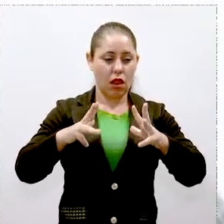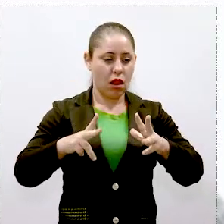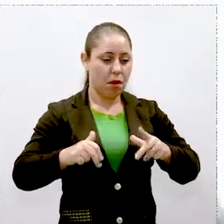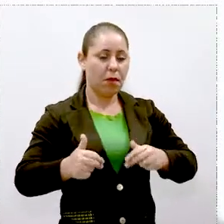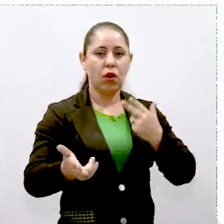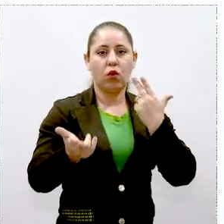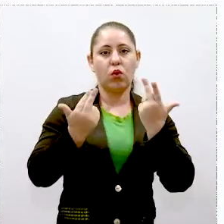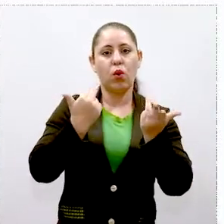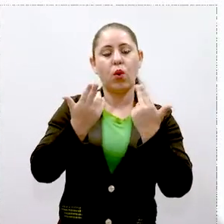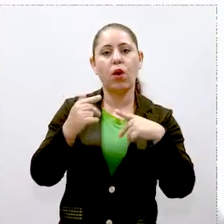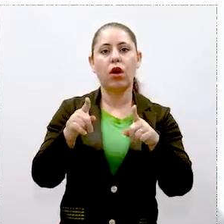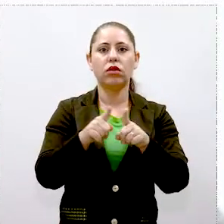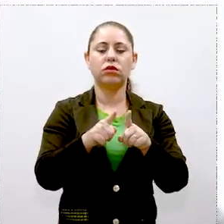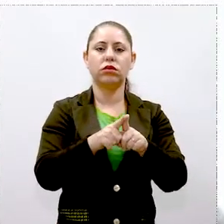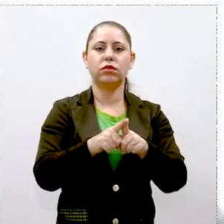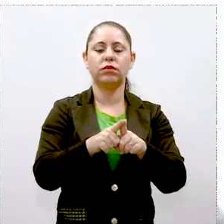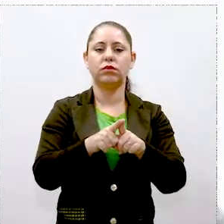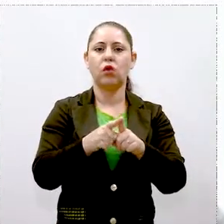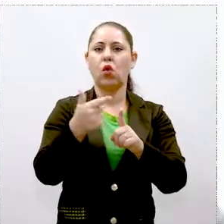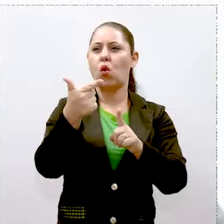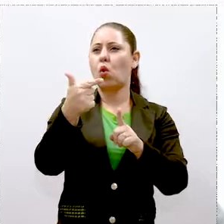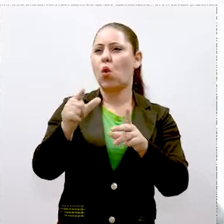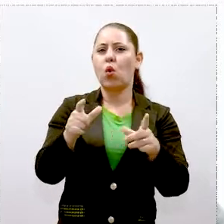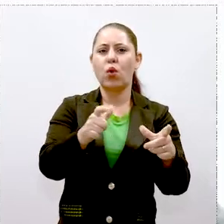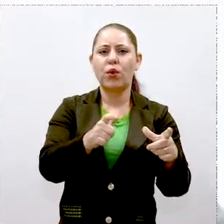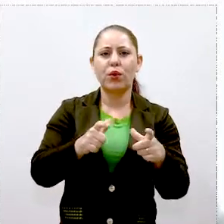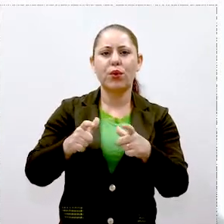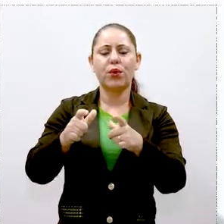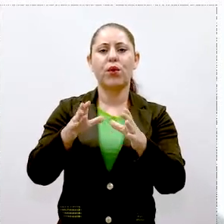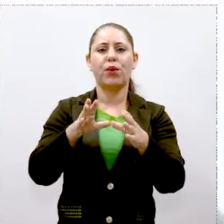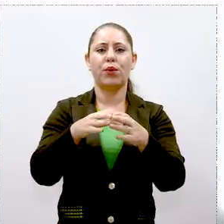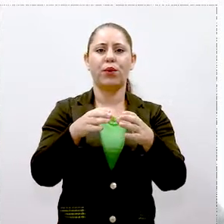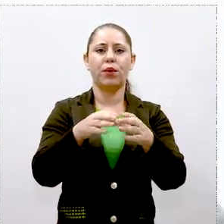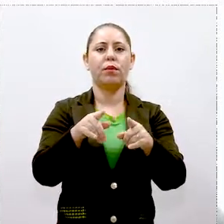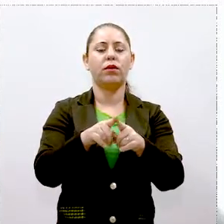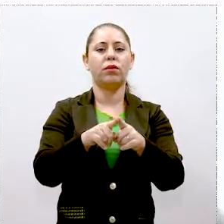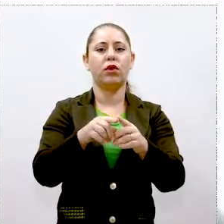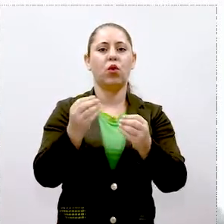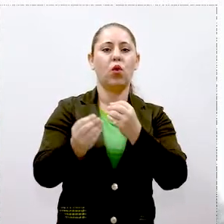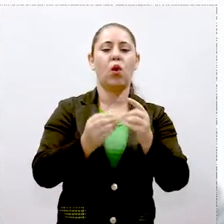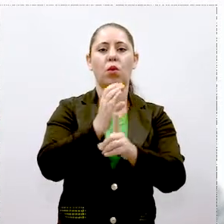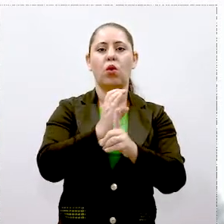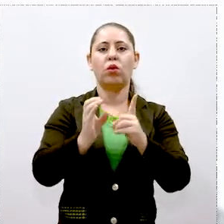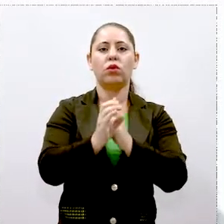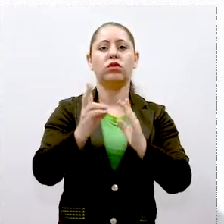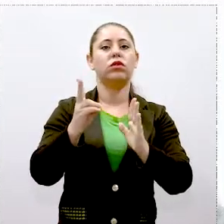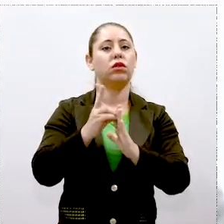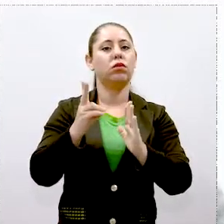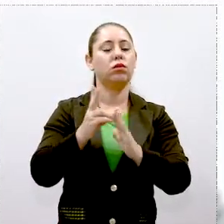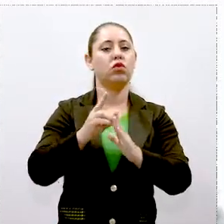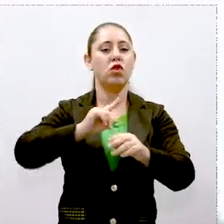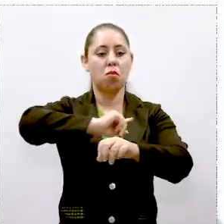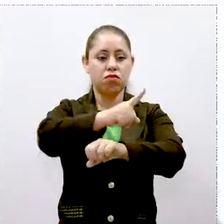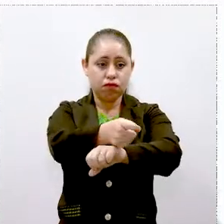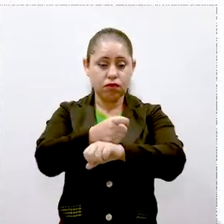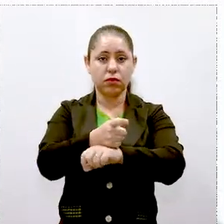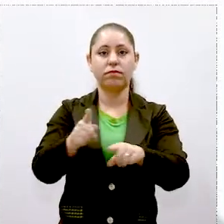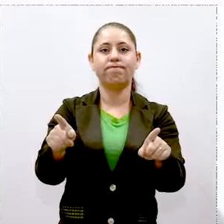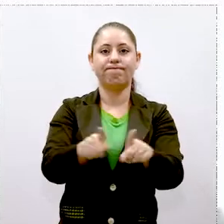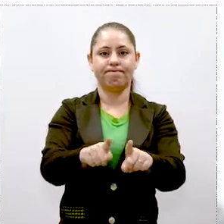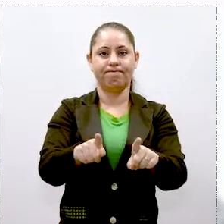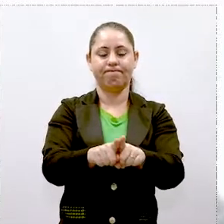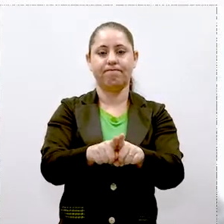limpeza urbana, também outros segmentos, como as comunidades indígenas,